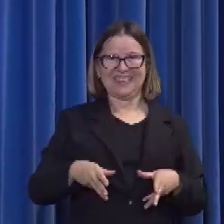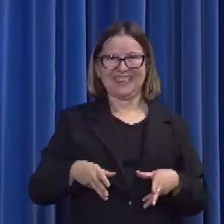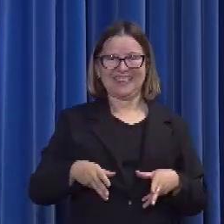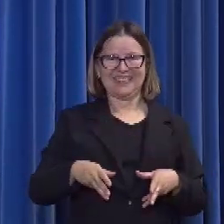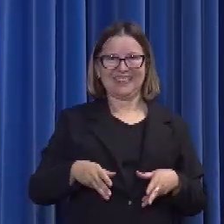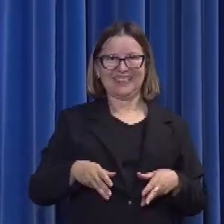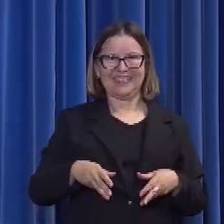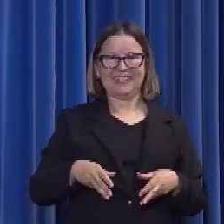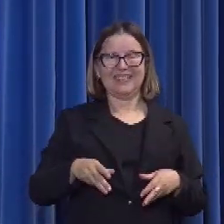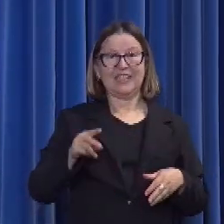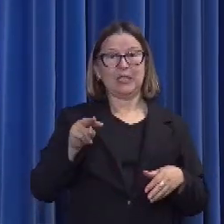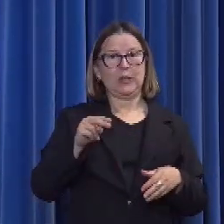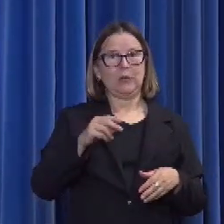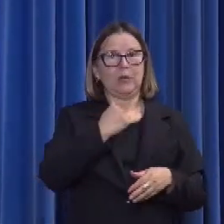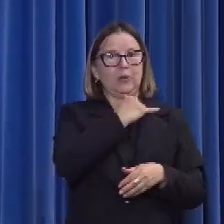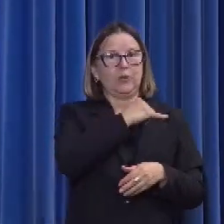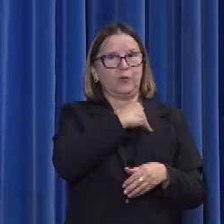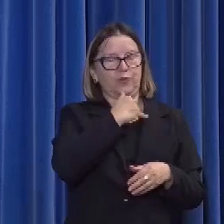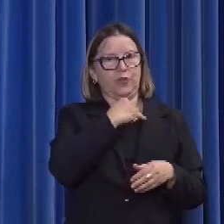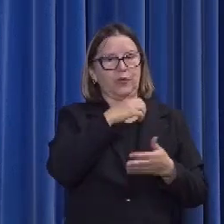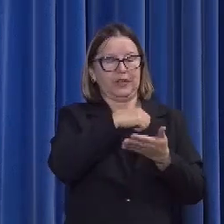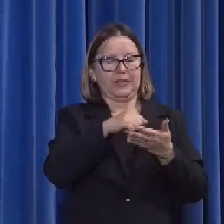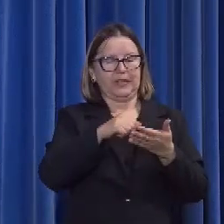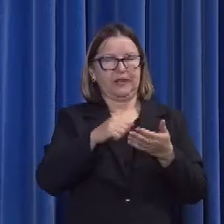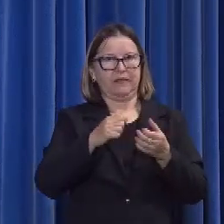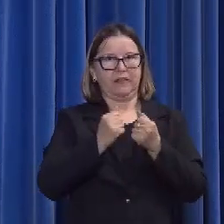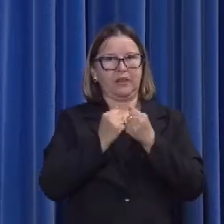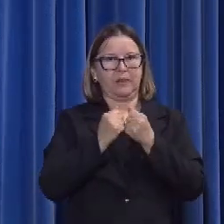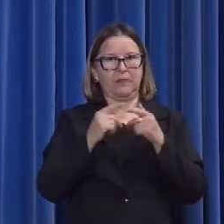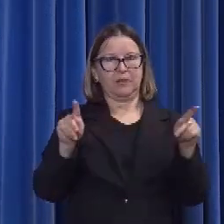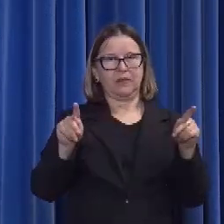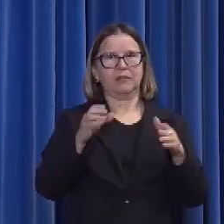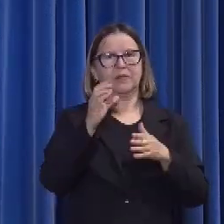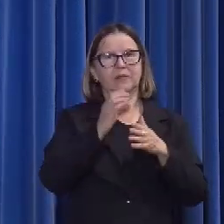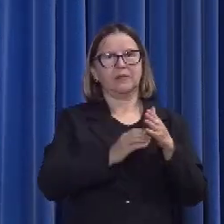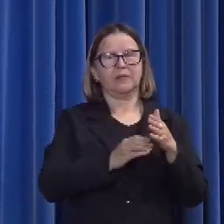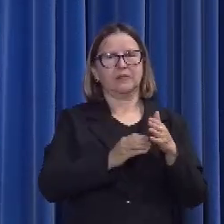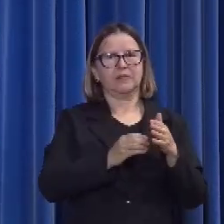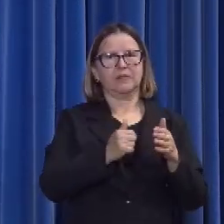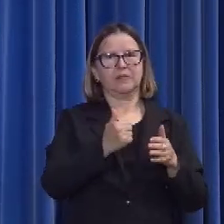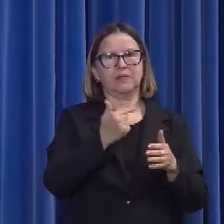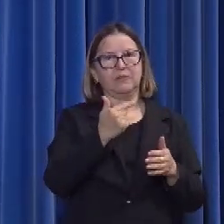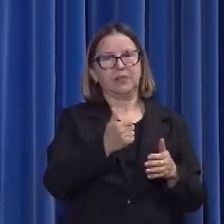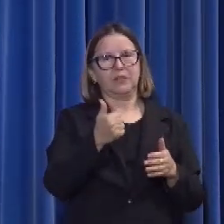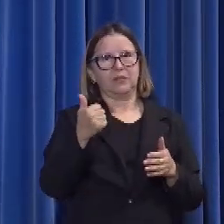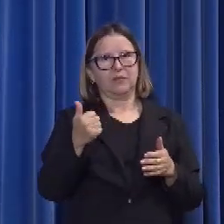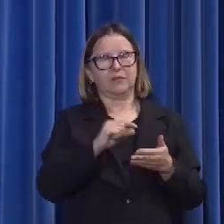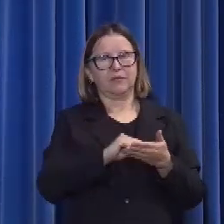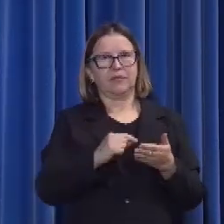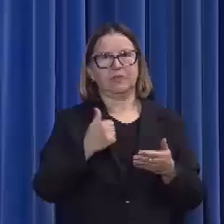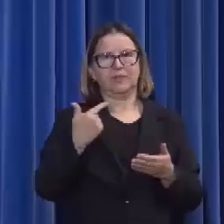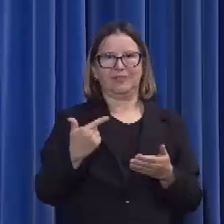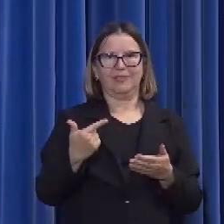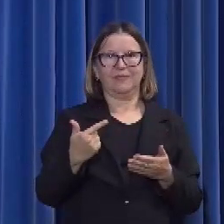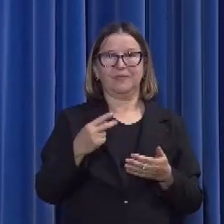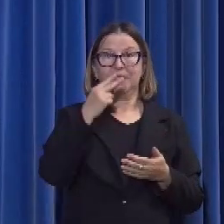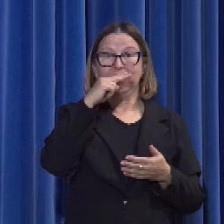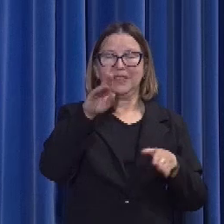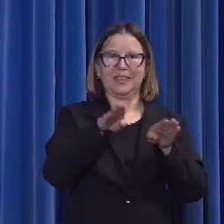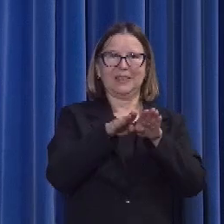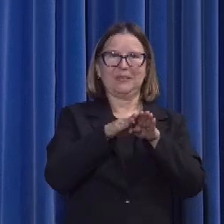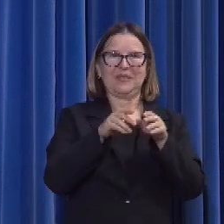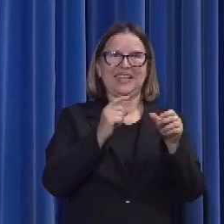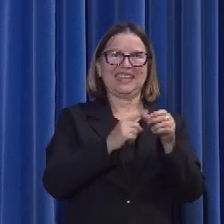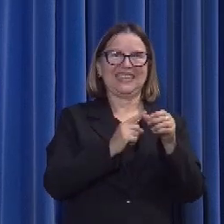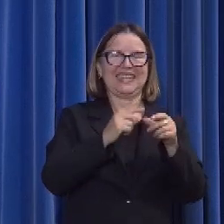testifica o apóstolo João em Apocalipse, capítulo 21, versículo 2. Vi também a cidade